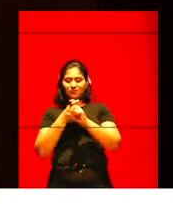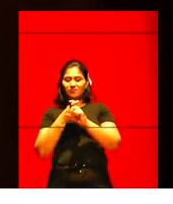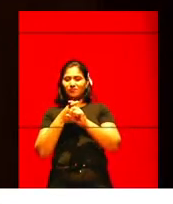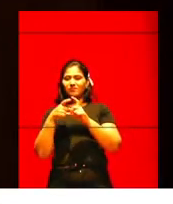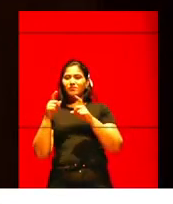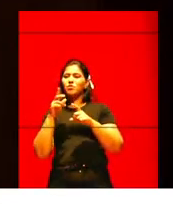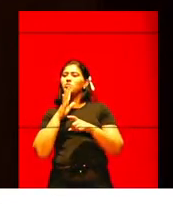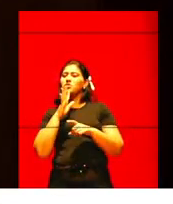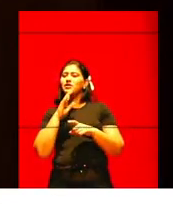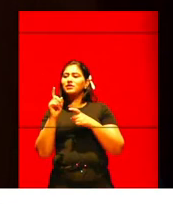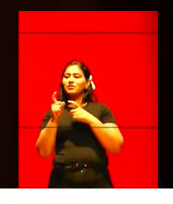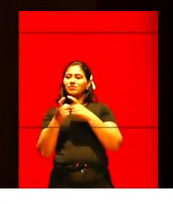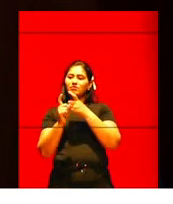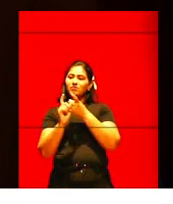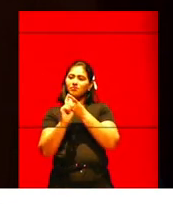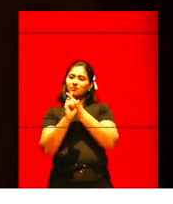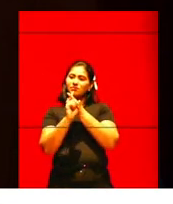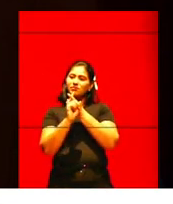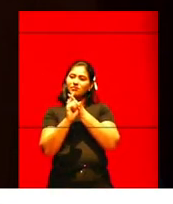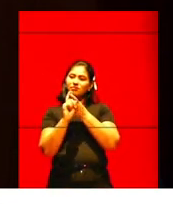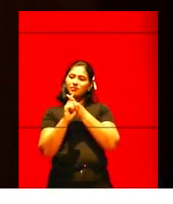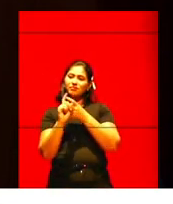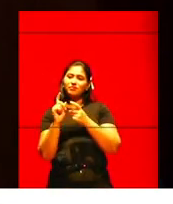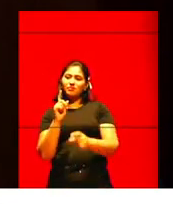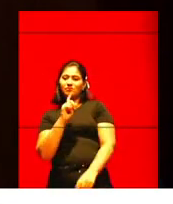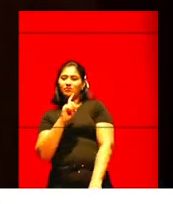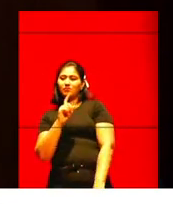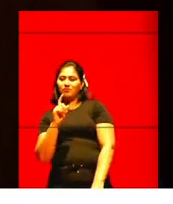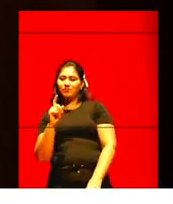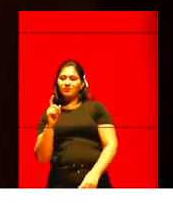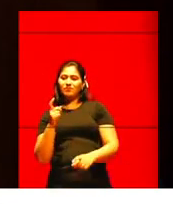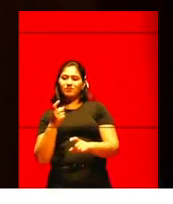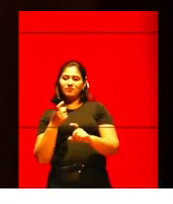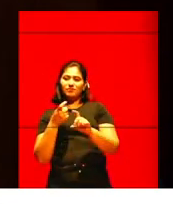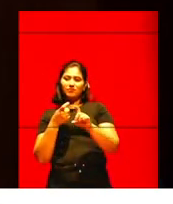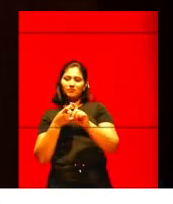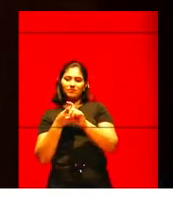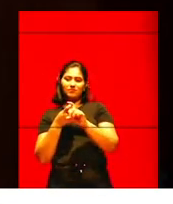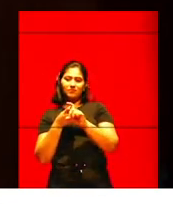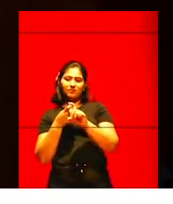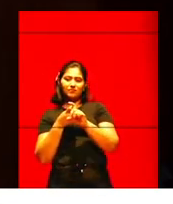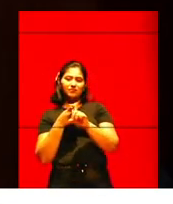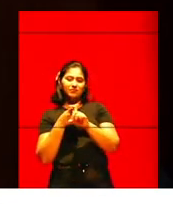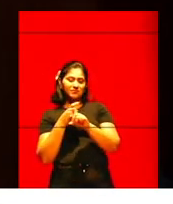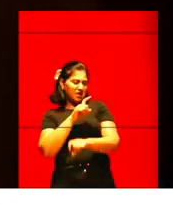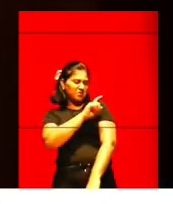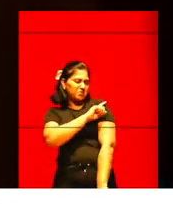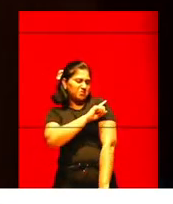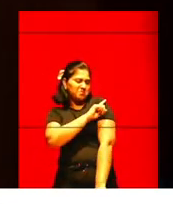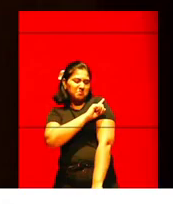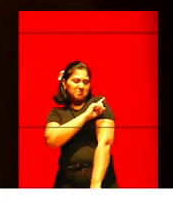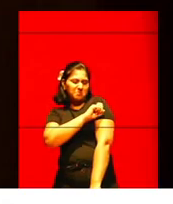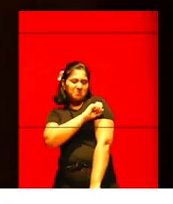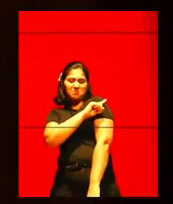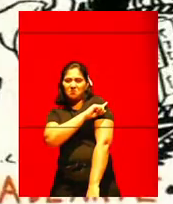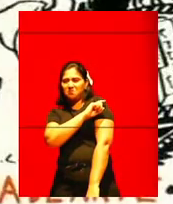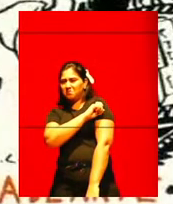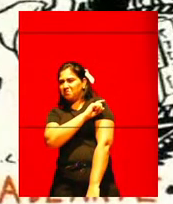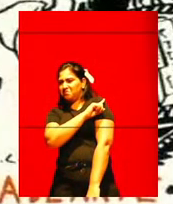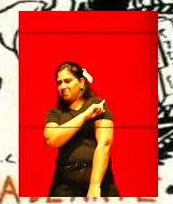tá tranquilo, né? Continua dormindo, Pedrinho. O mundo tá legal, não. Dorme, mano. Dorme. Tá um piseiro doido aqui,